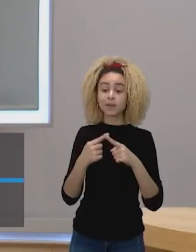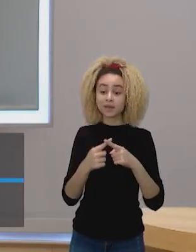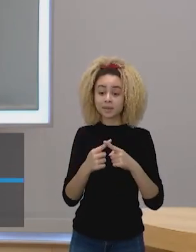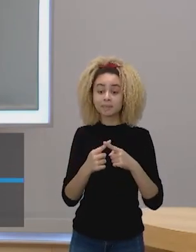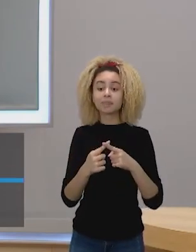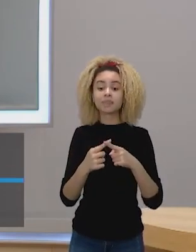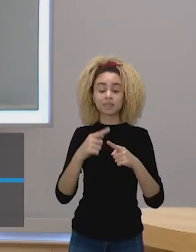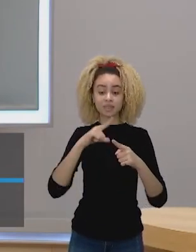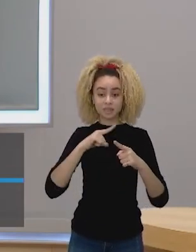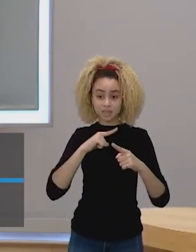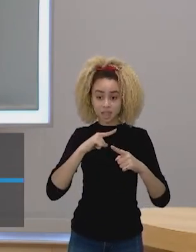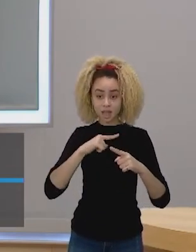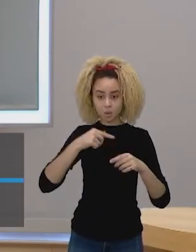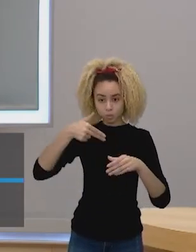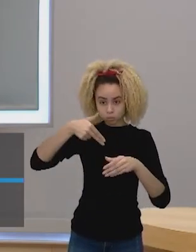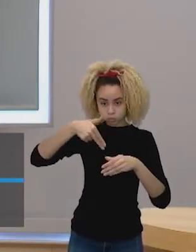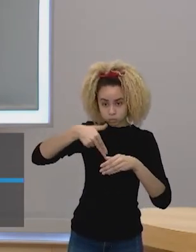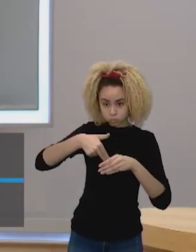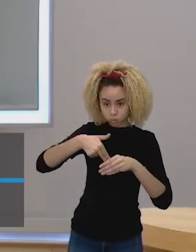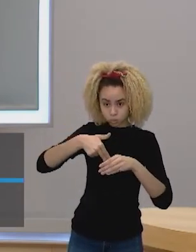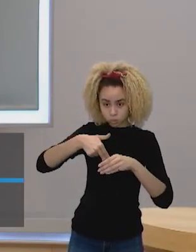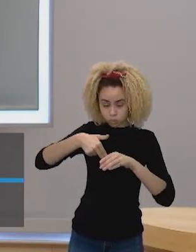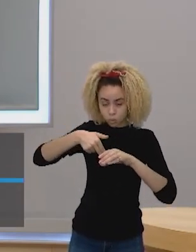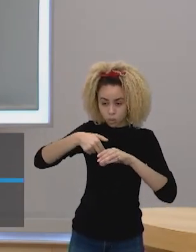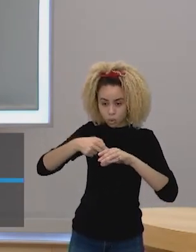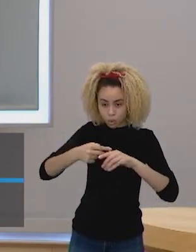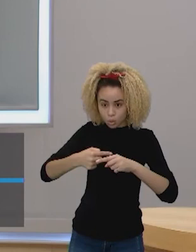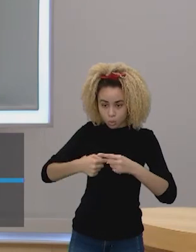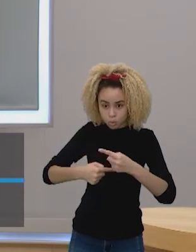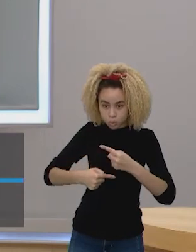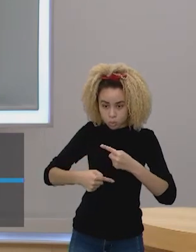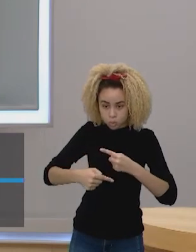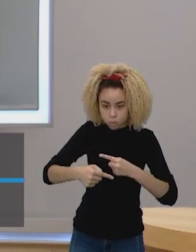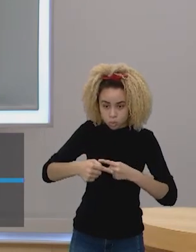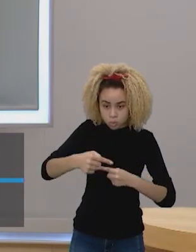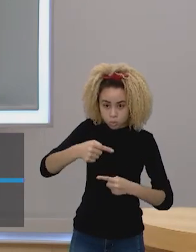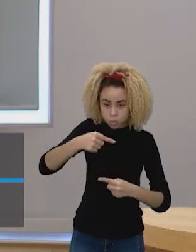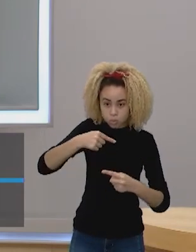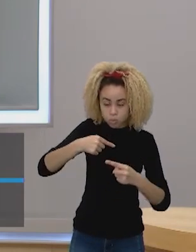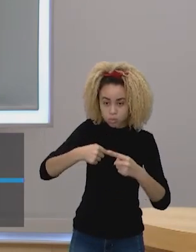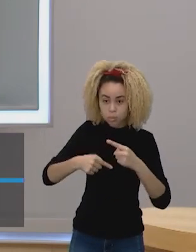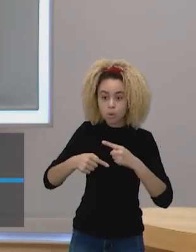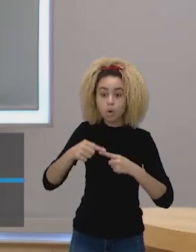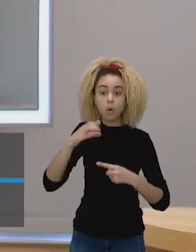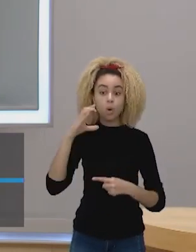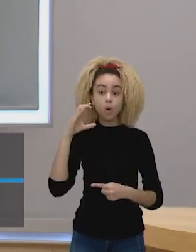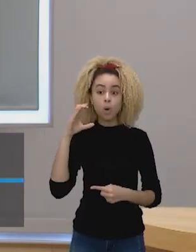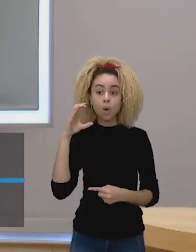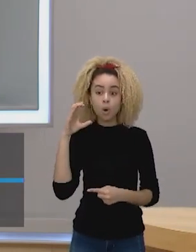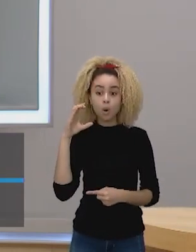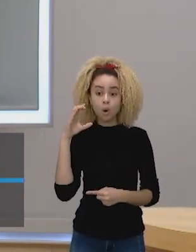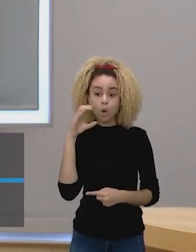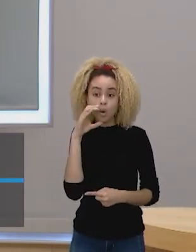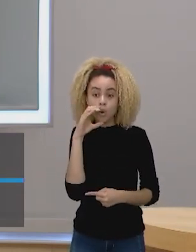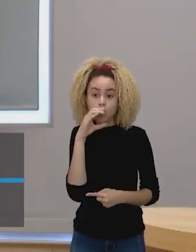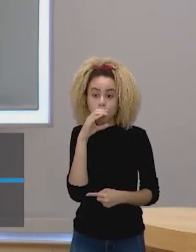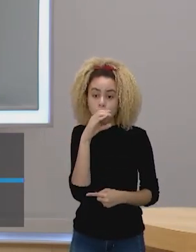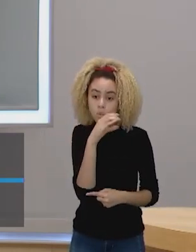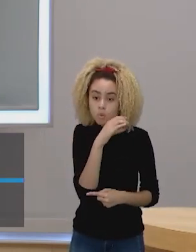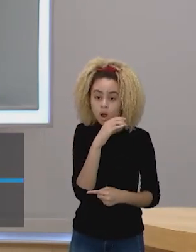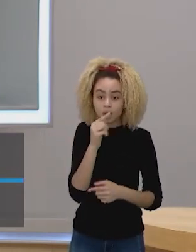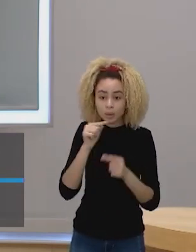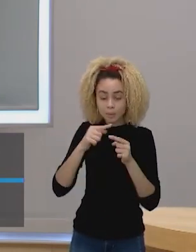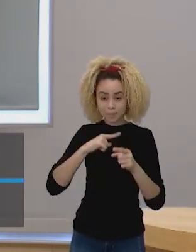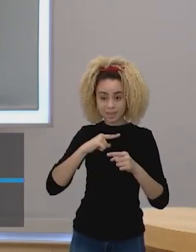Eu tenho ali o combustível entrando num sistema, eu tenho a geração de calor, porque tem uma faísca que vai causar a explosão, e